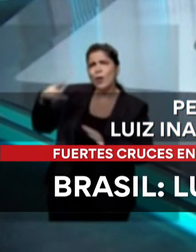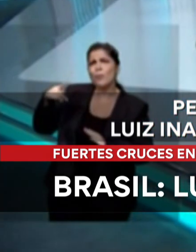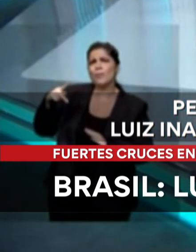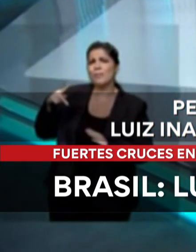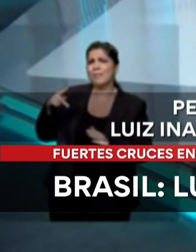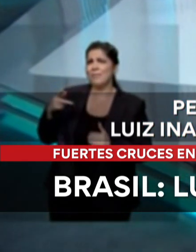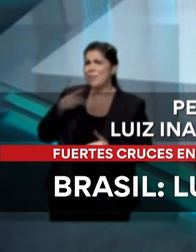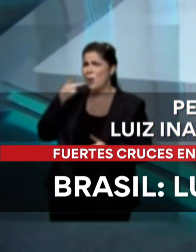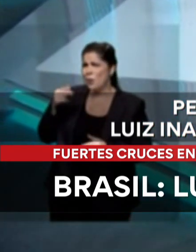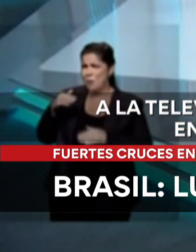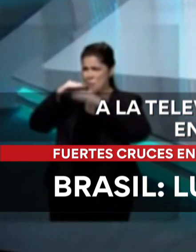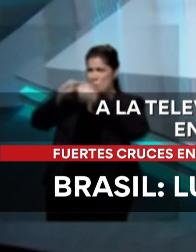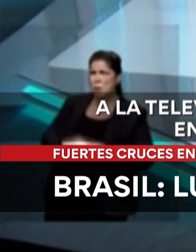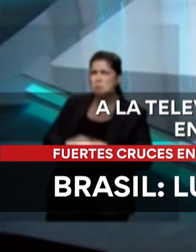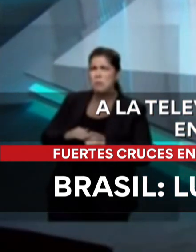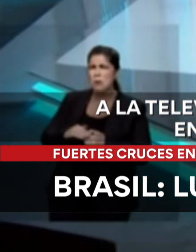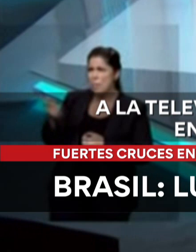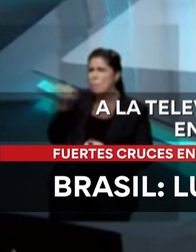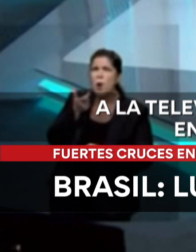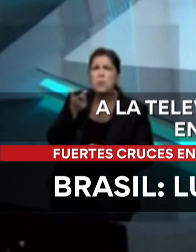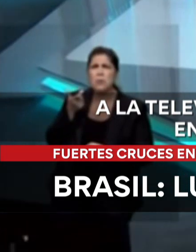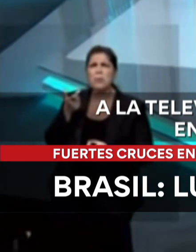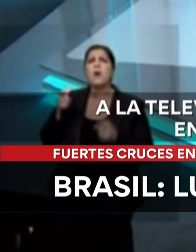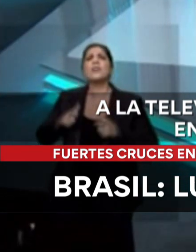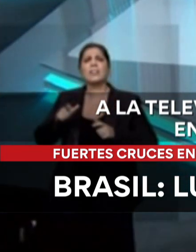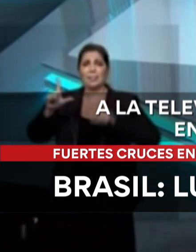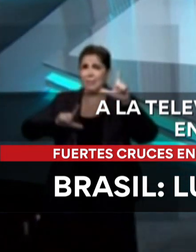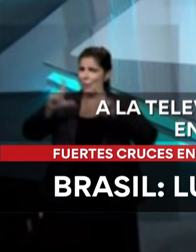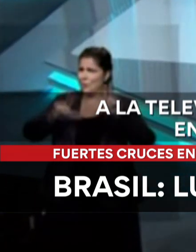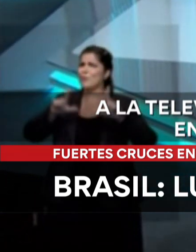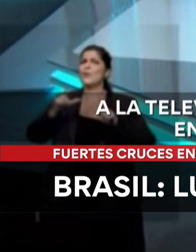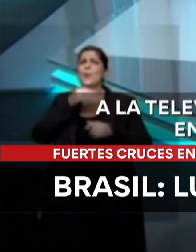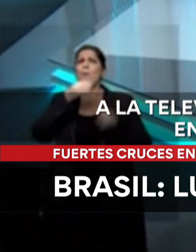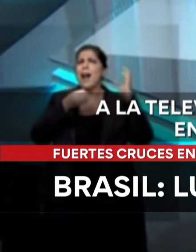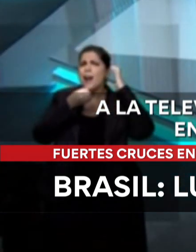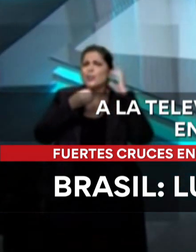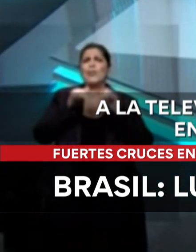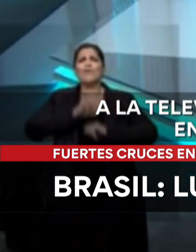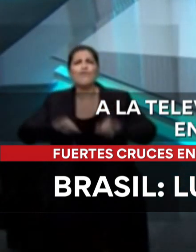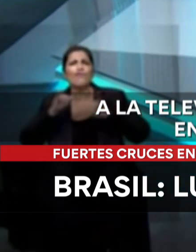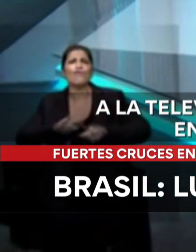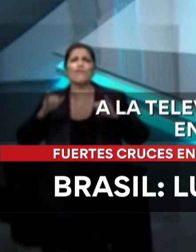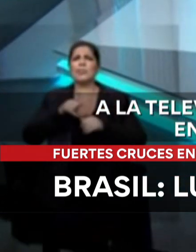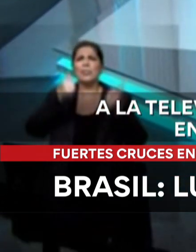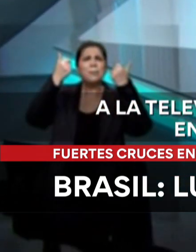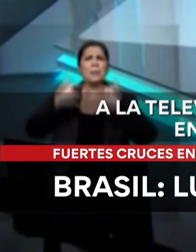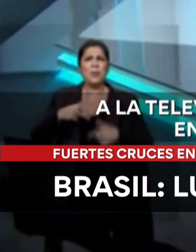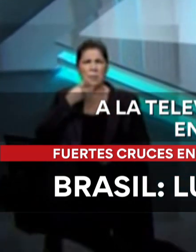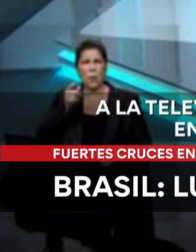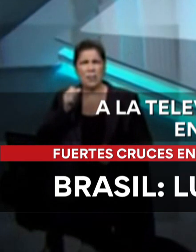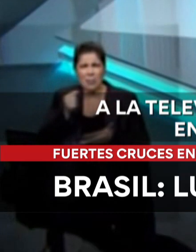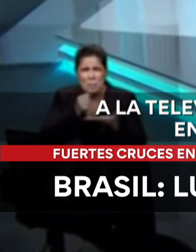com toda a vontade na televisão e nas inserções de rádio dizer que eu não ia reajustar o